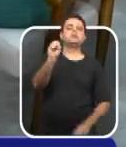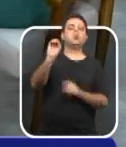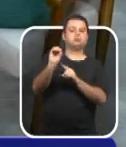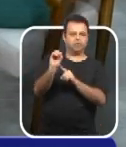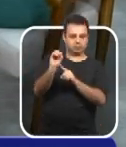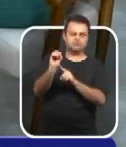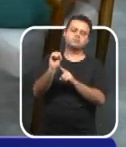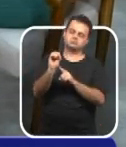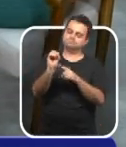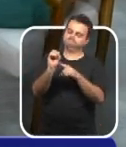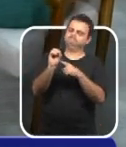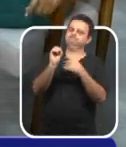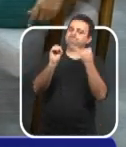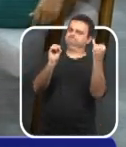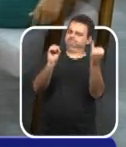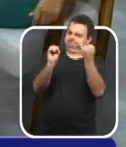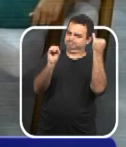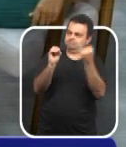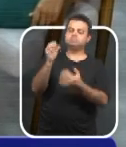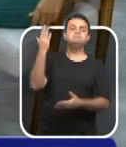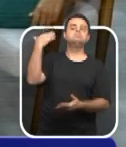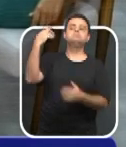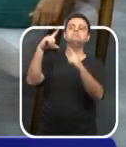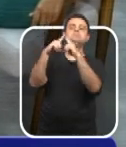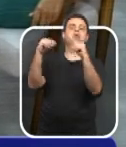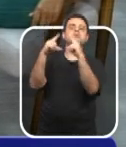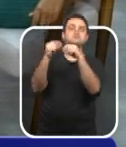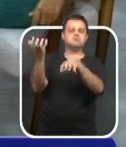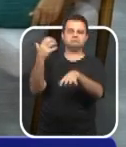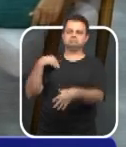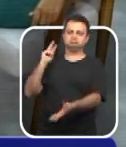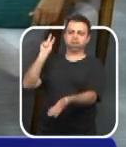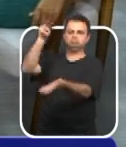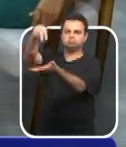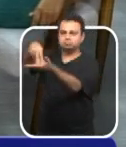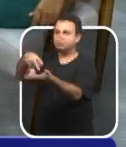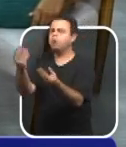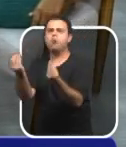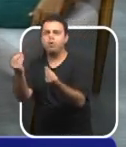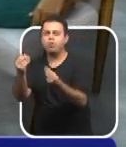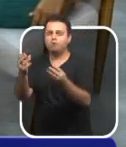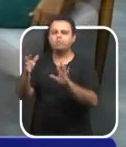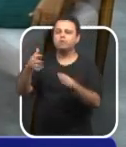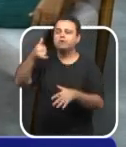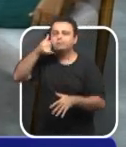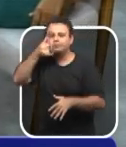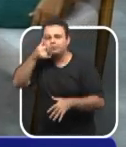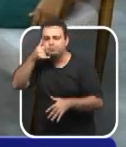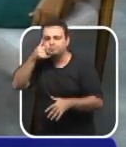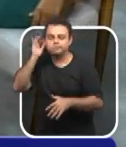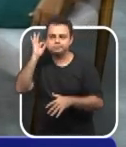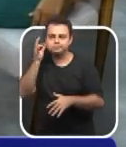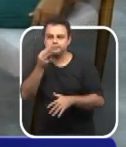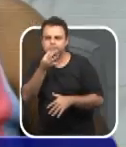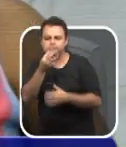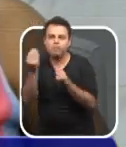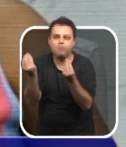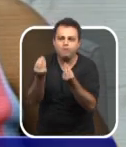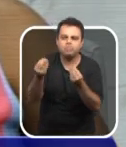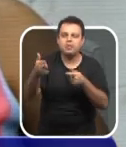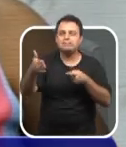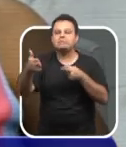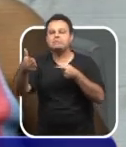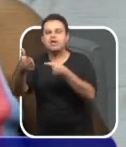de conhecer esse número. Estive em Brasília para conhecer o 180, questionei, né,